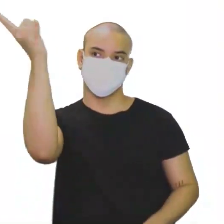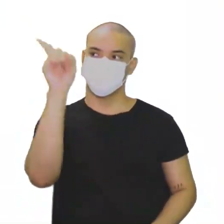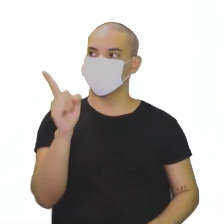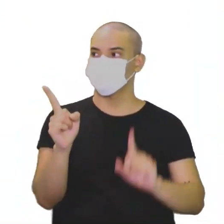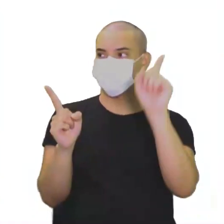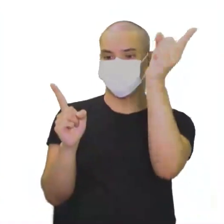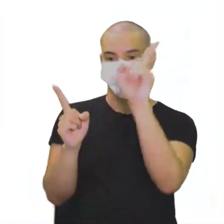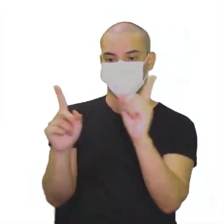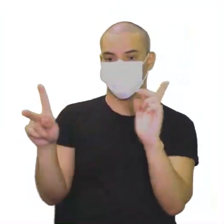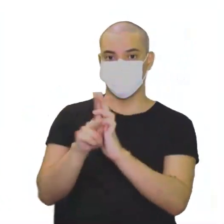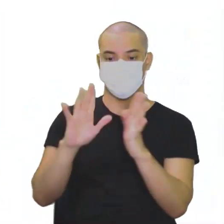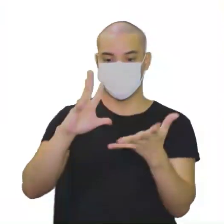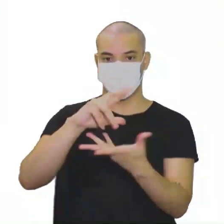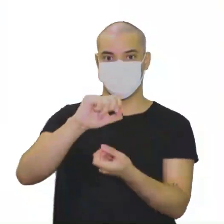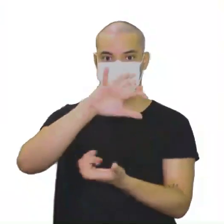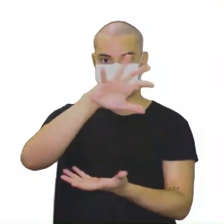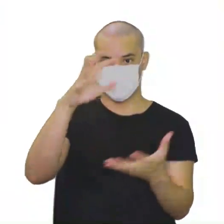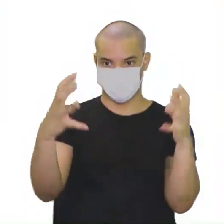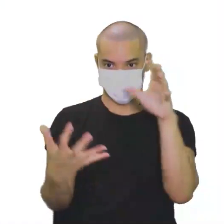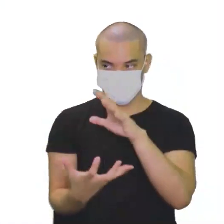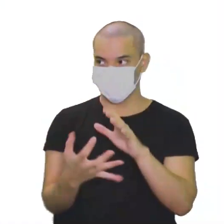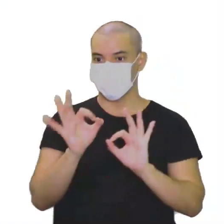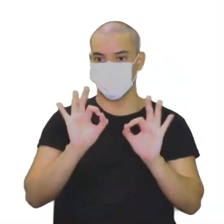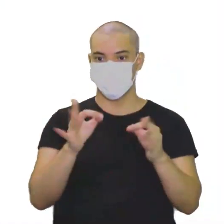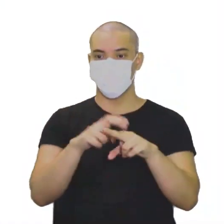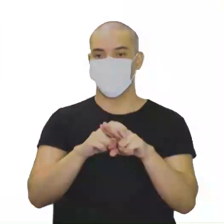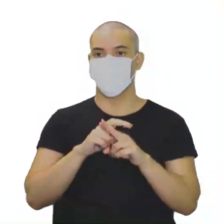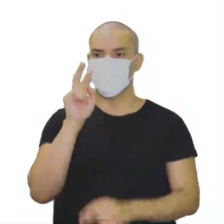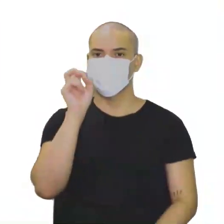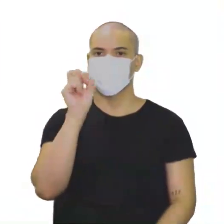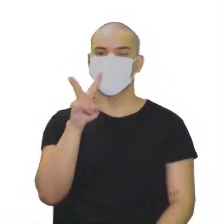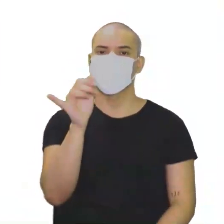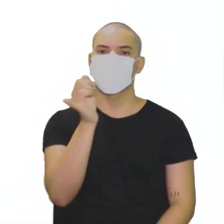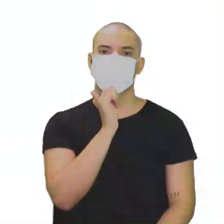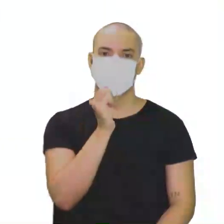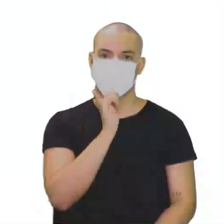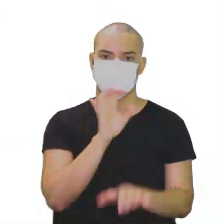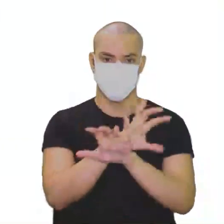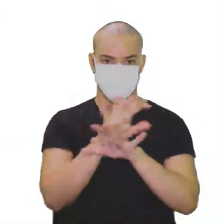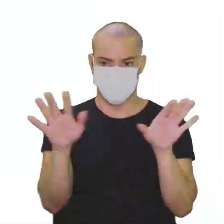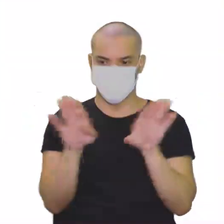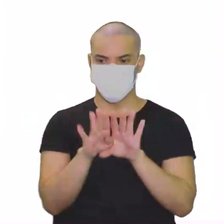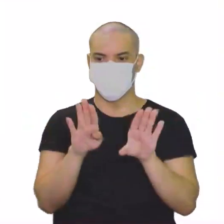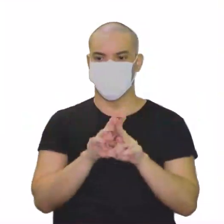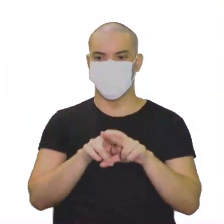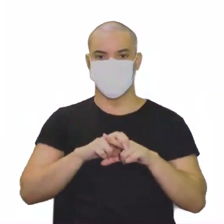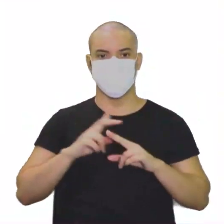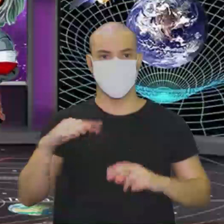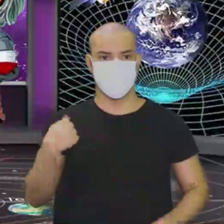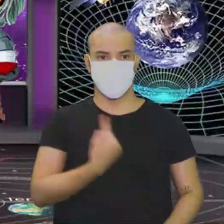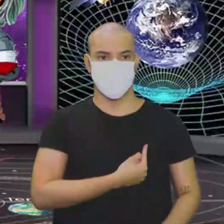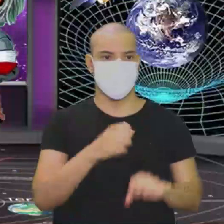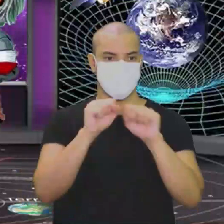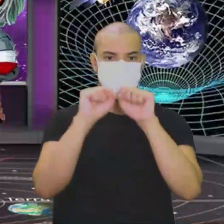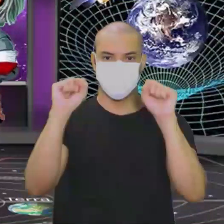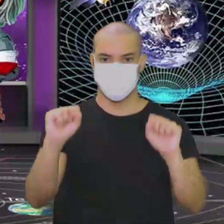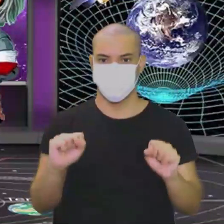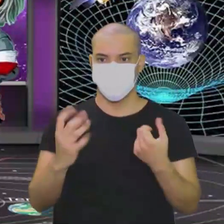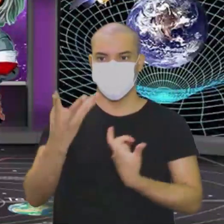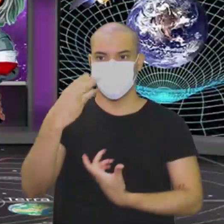elétricas atmosféricas, ok? Então, nós vimos esses exemplos aí. Então, os nossos sistemas aí